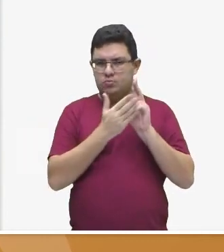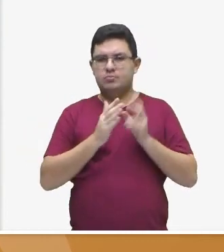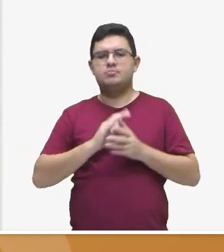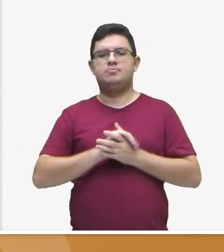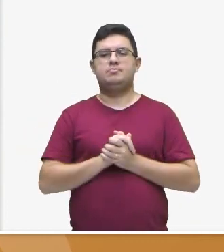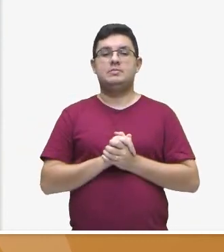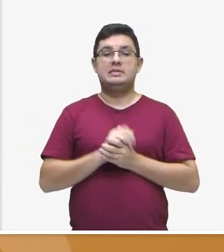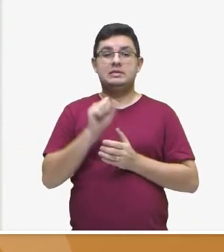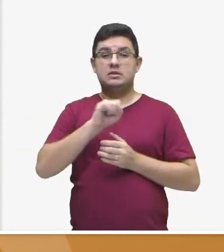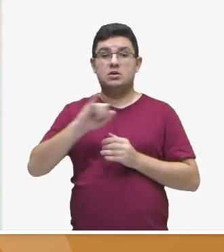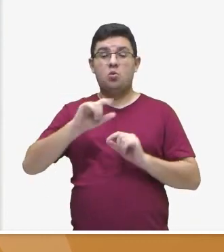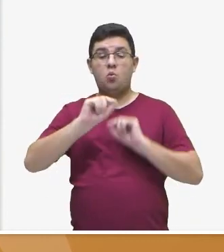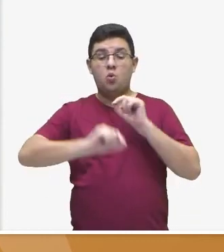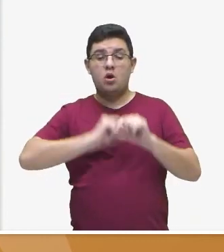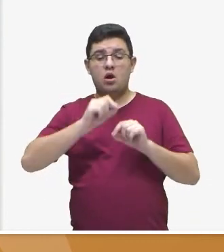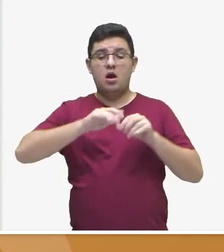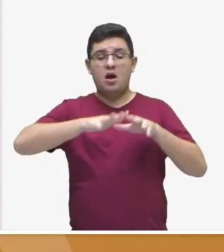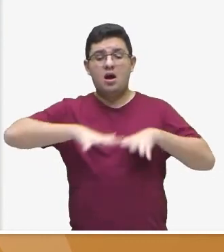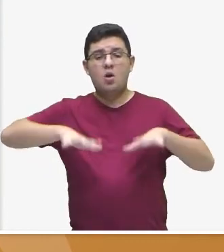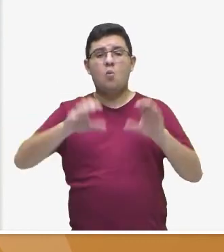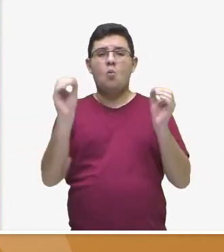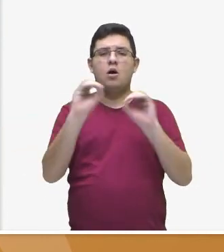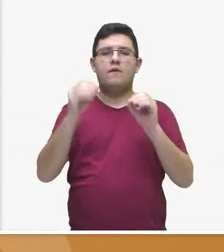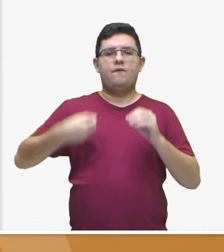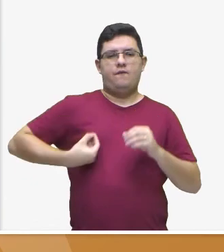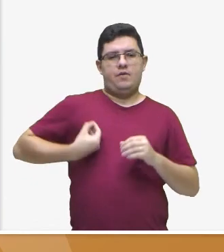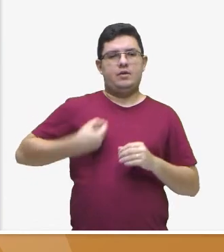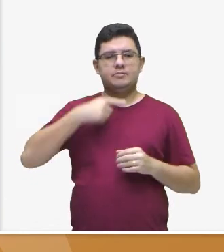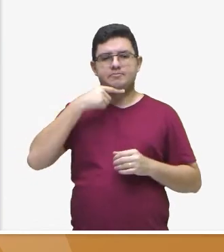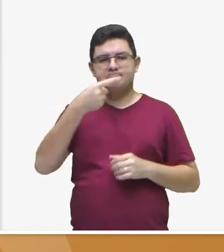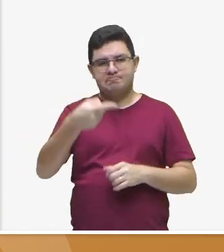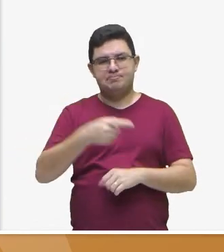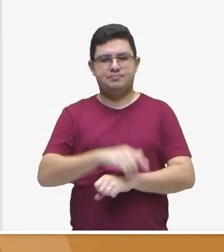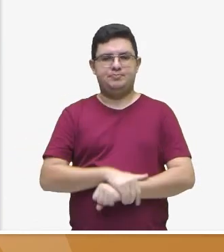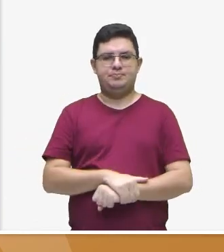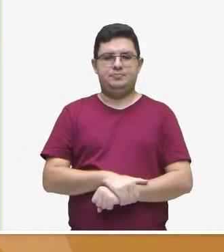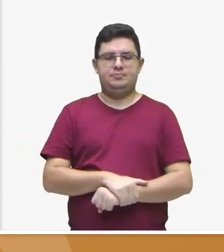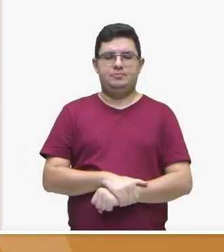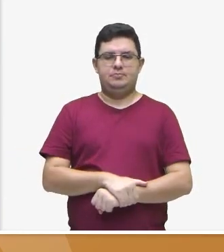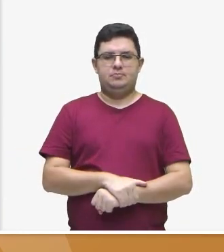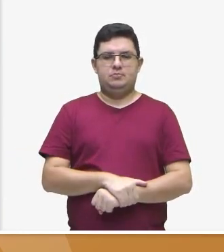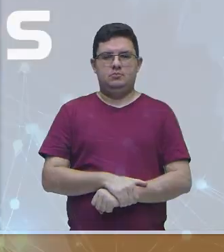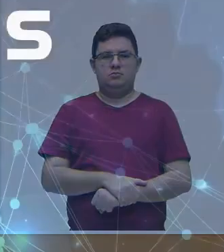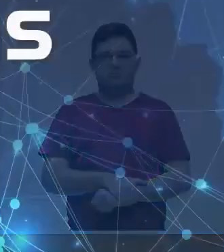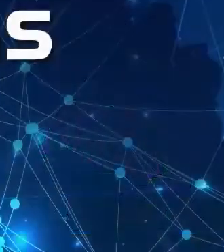Sem a terra, eles também não vão viver.